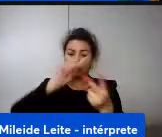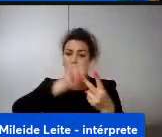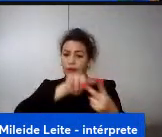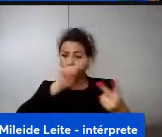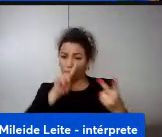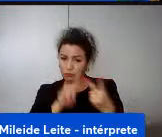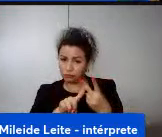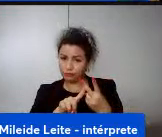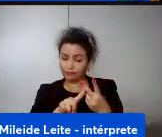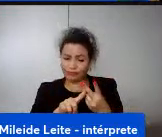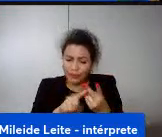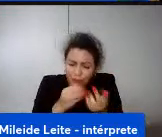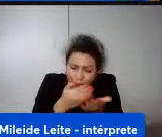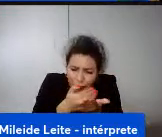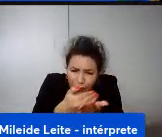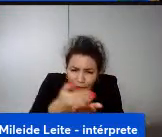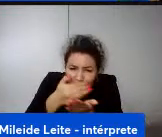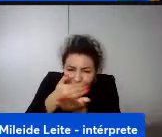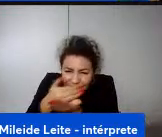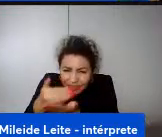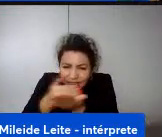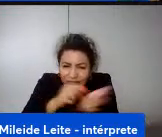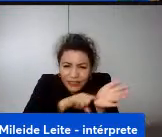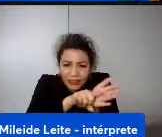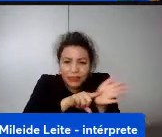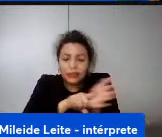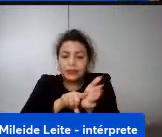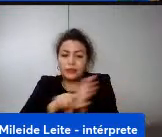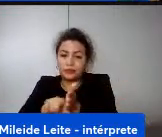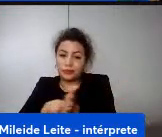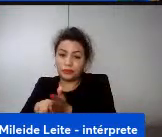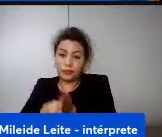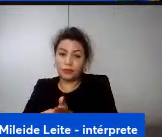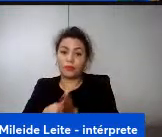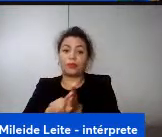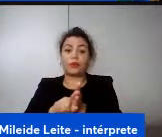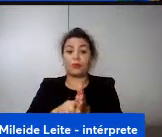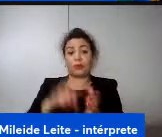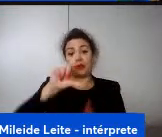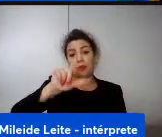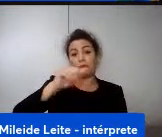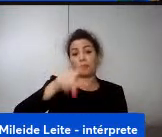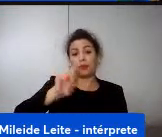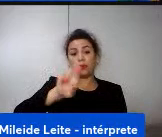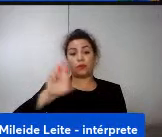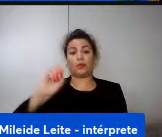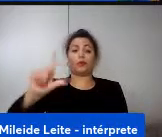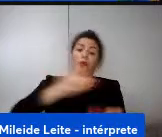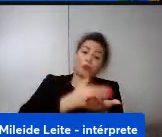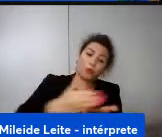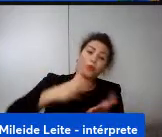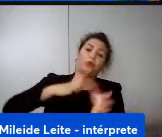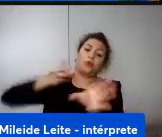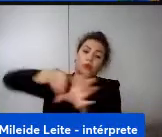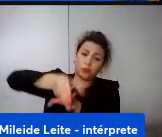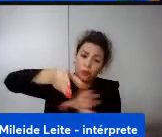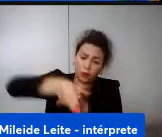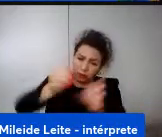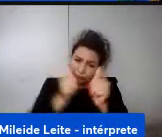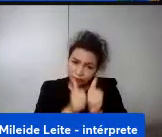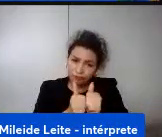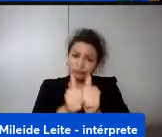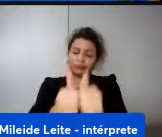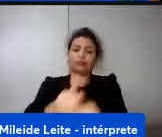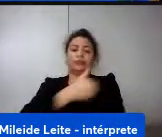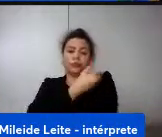são embriões nesse sentido, ok? Já que o LAPROL passou a ter essa orientação seguindo a tendência geral